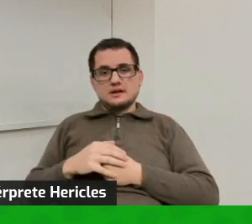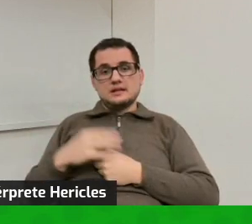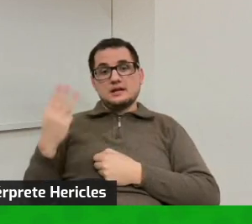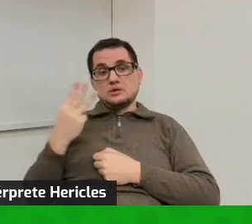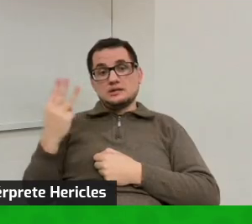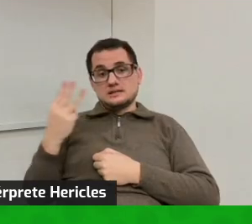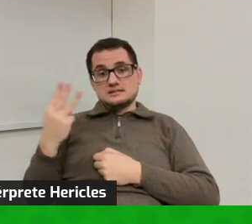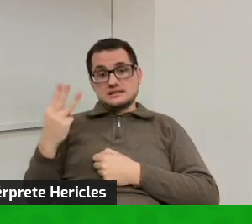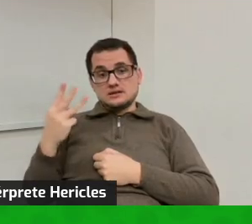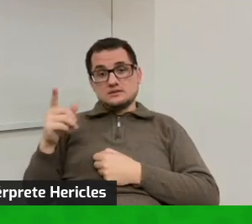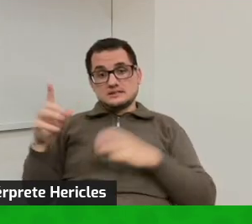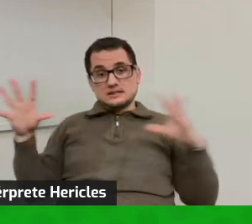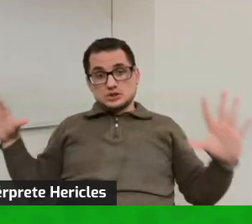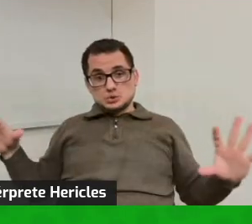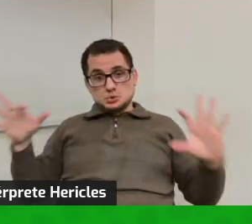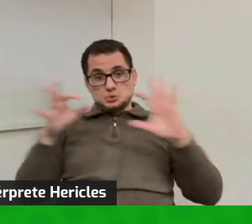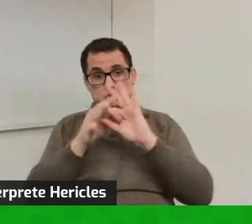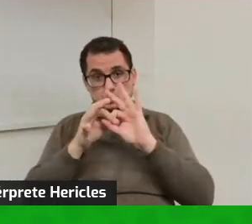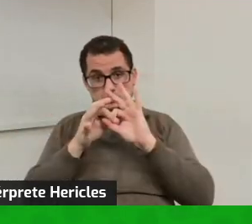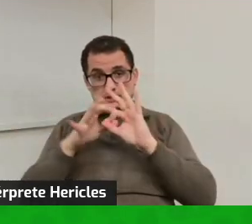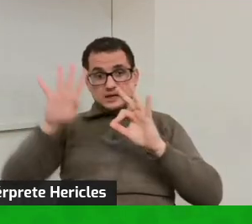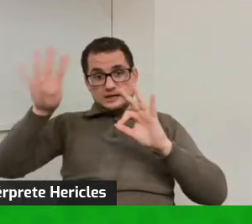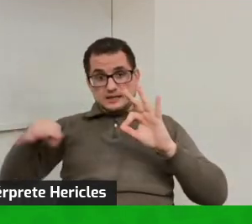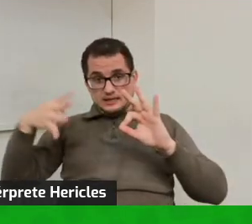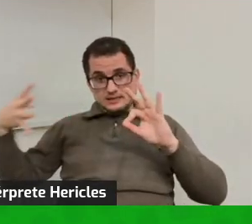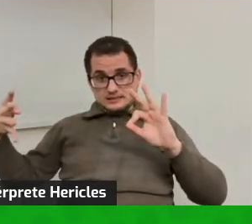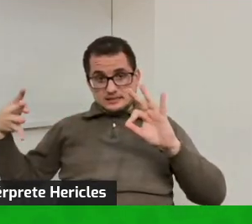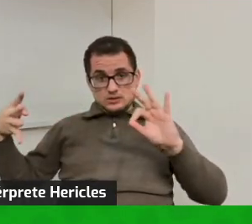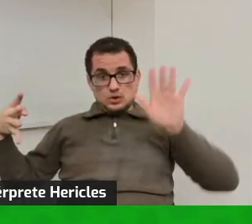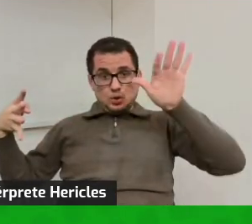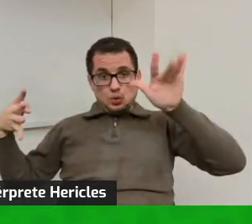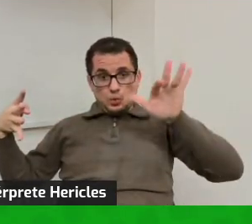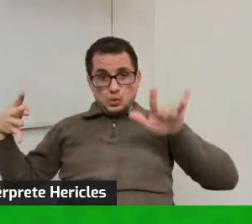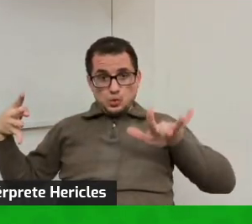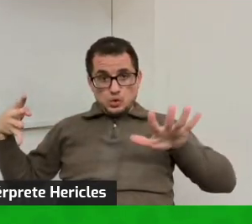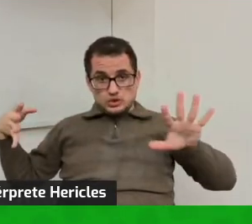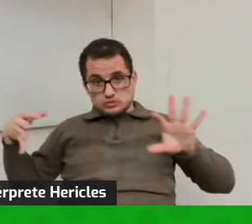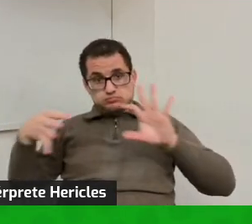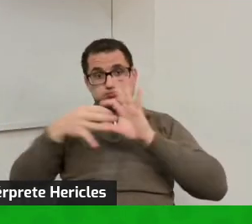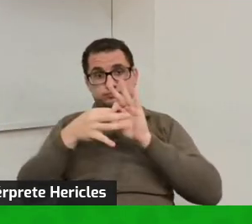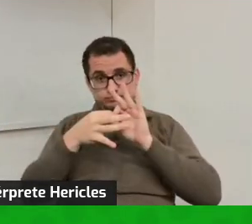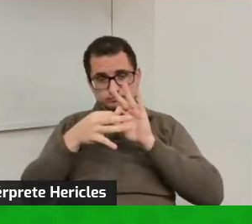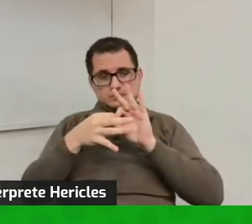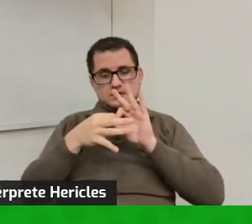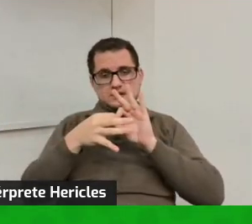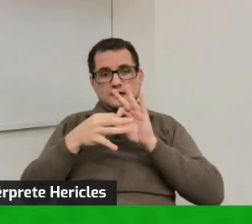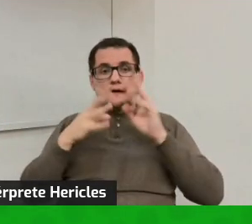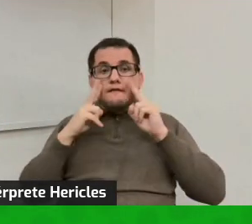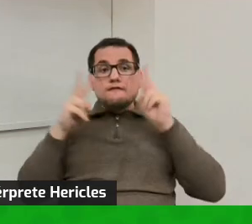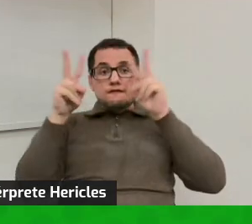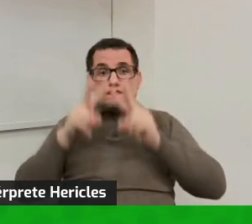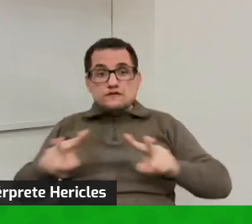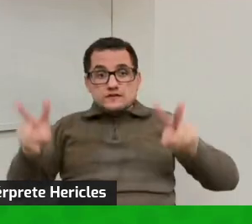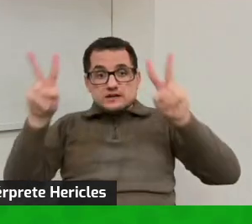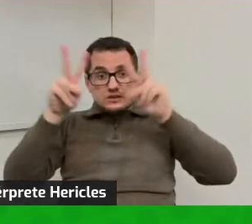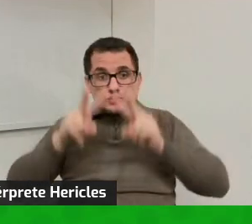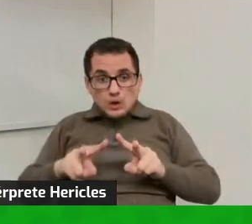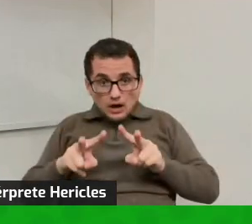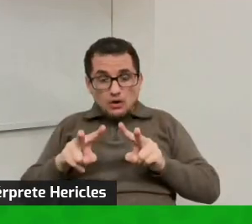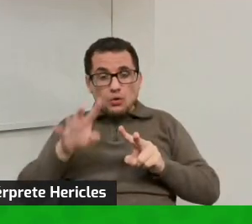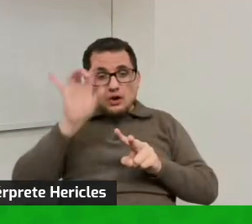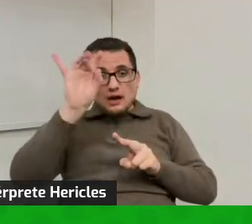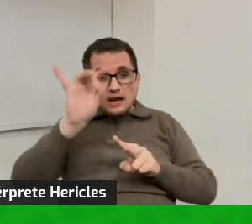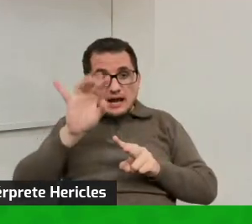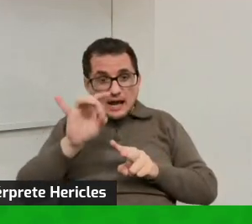onde você cruza os dois dados e inclui ali, visualiza cada um